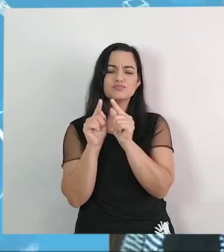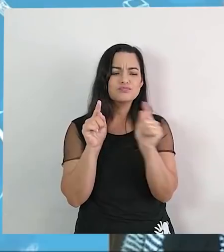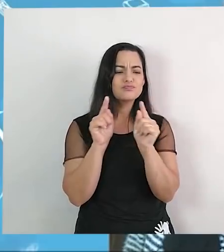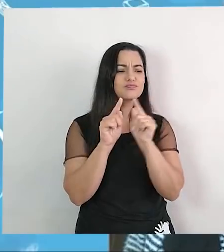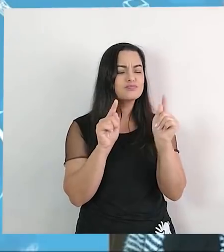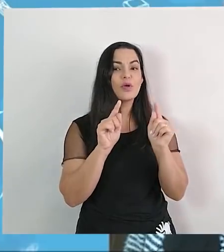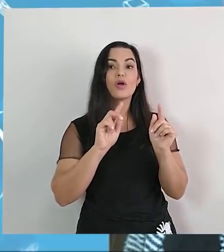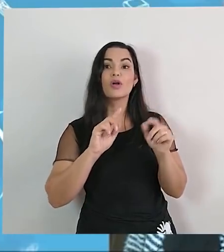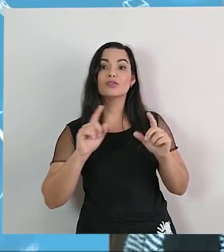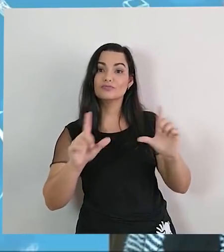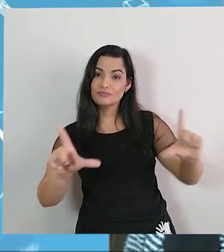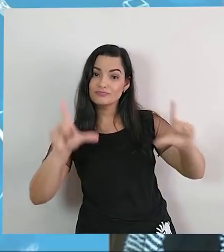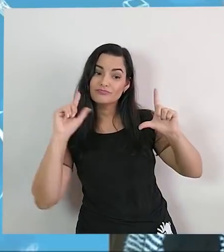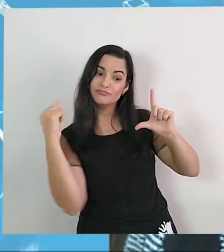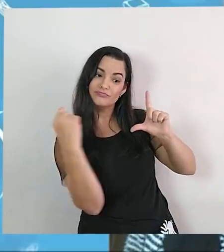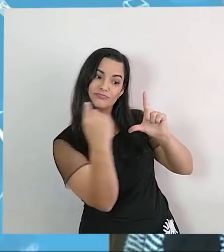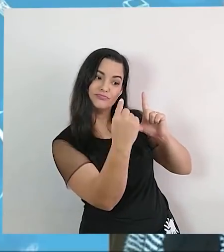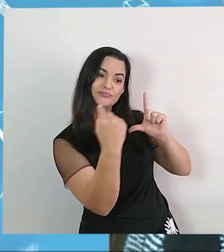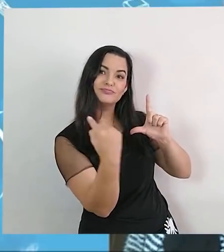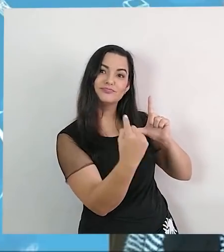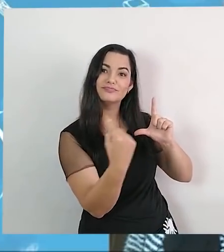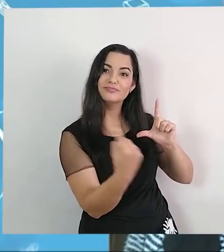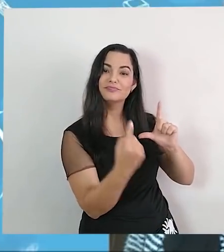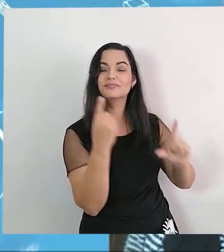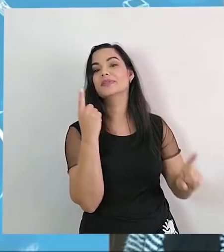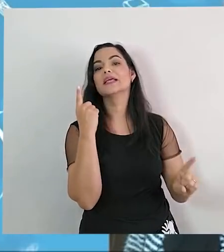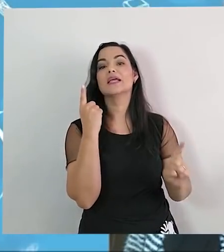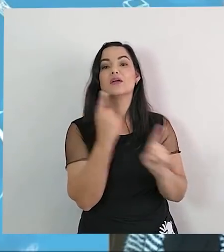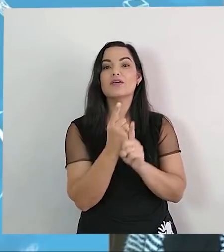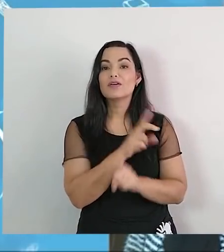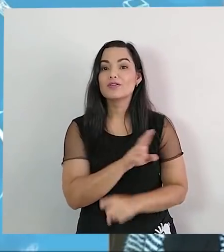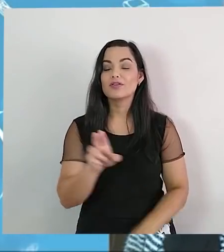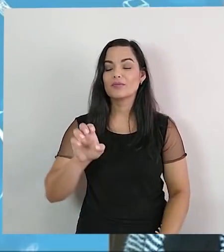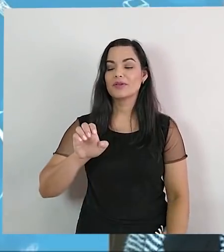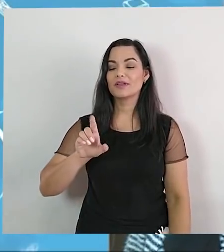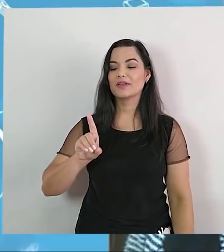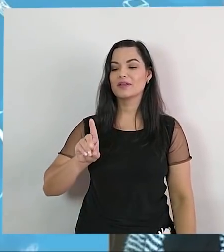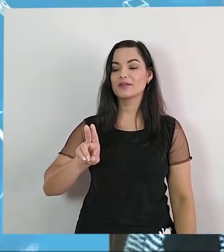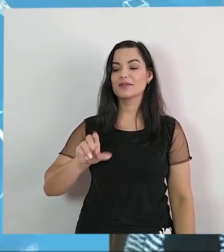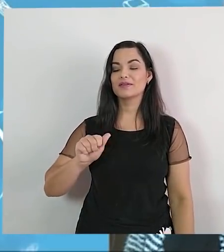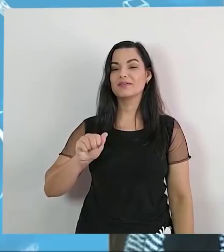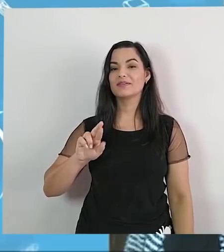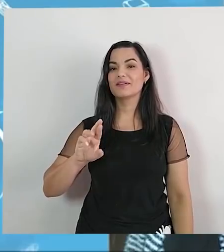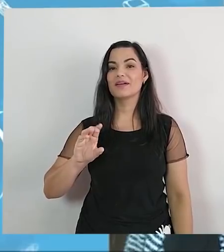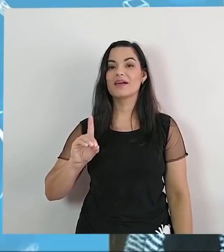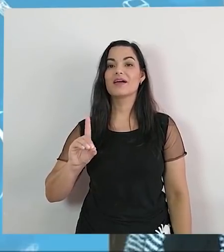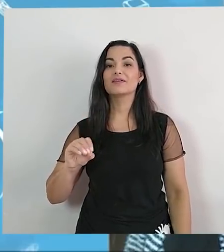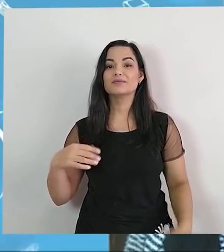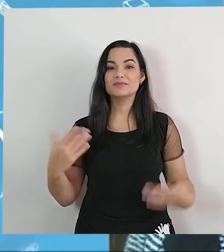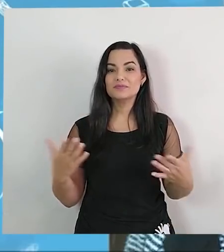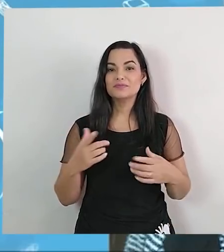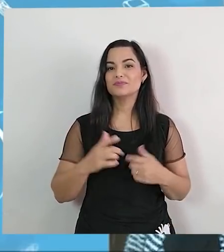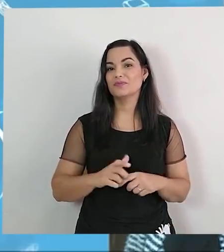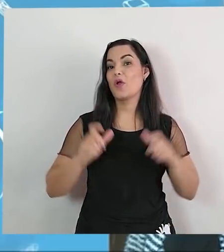para tentar encontrar o nome Eduardo. Tempo para vocês.